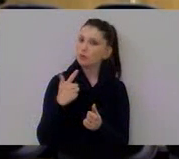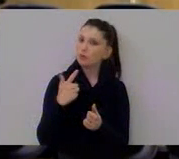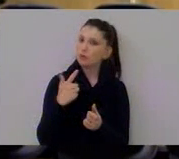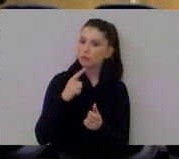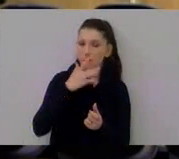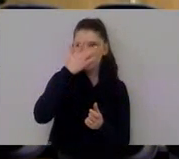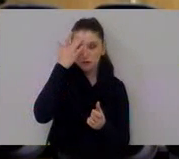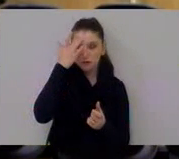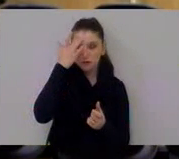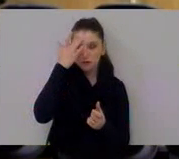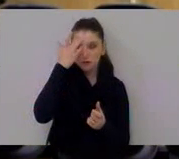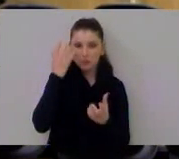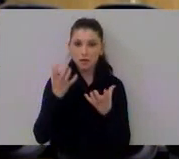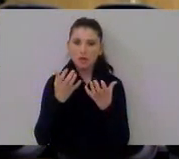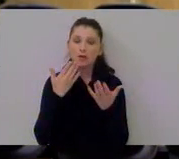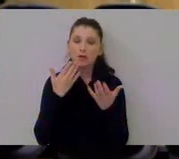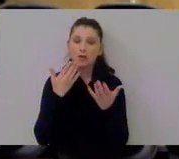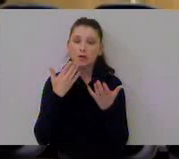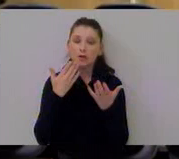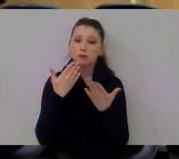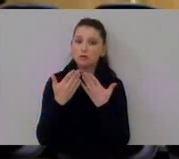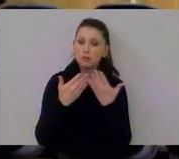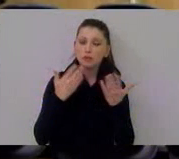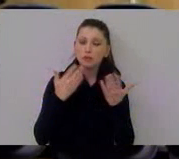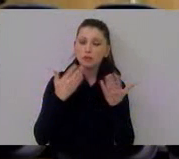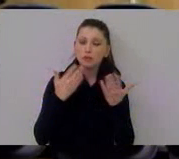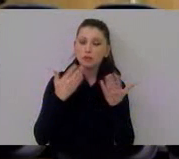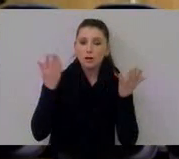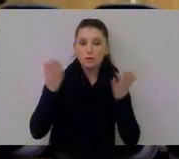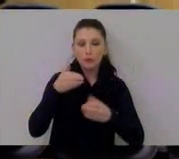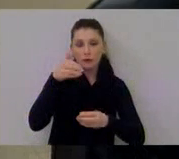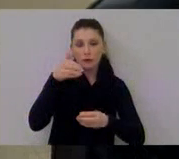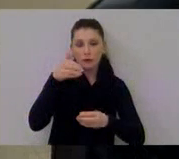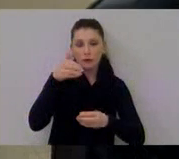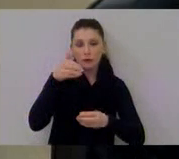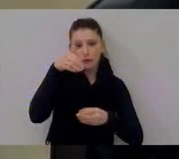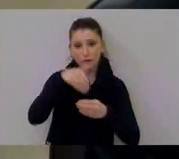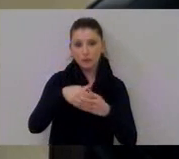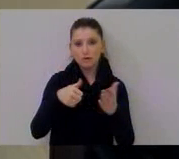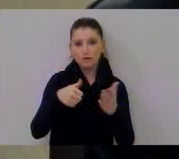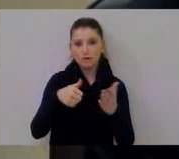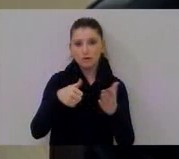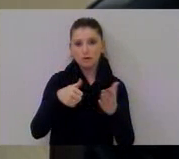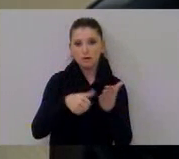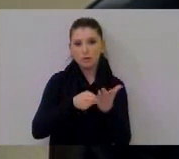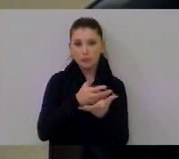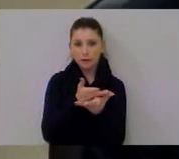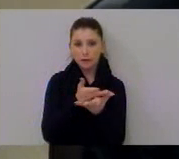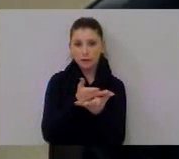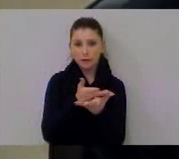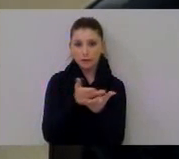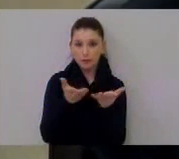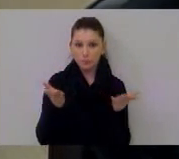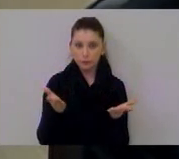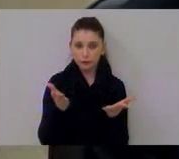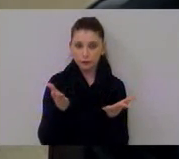votação. Os contrários se manifestem. Aprovado por unanimidade.